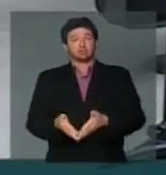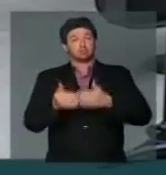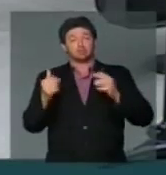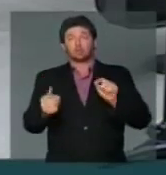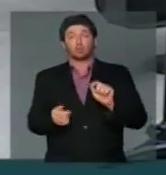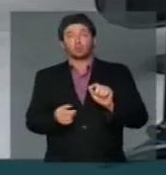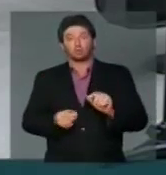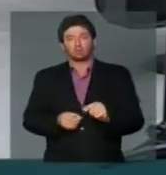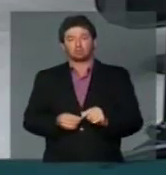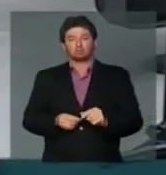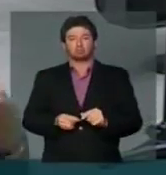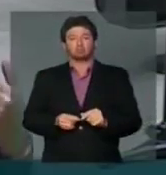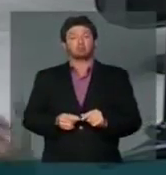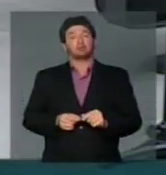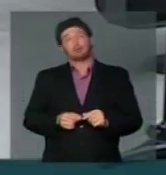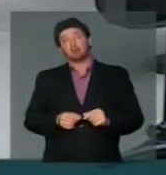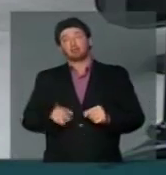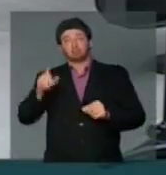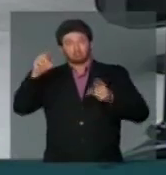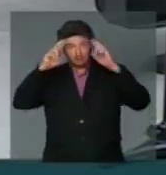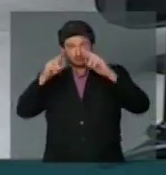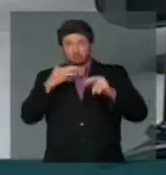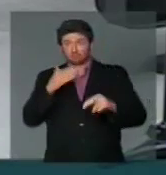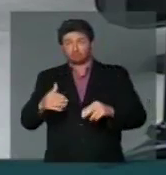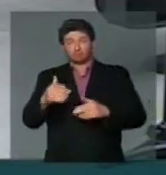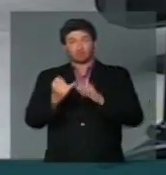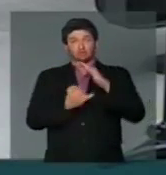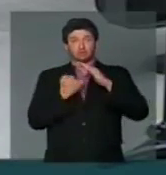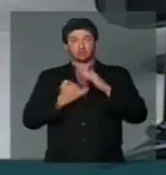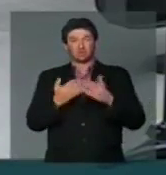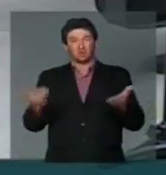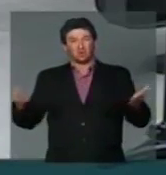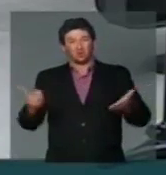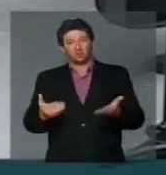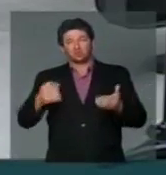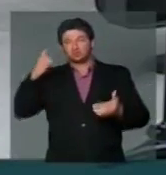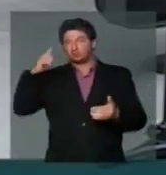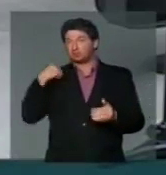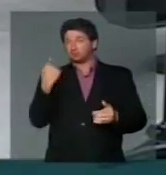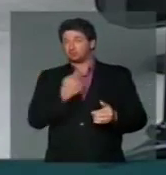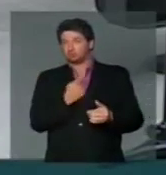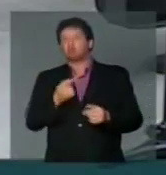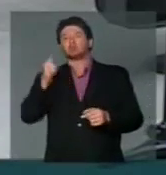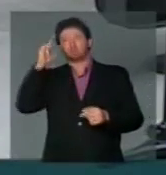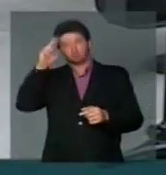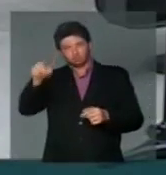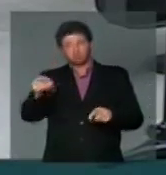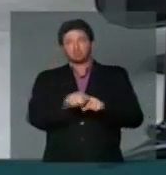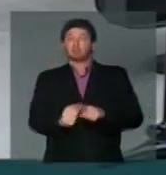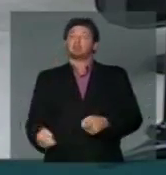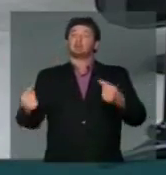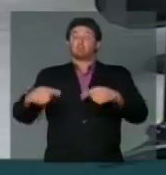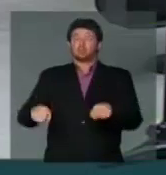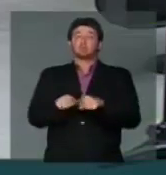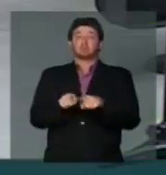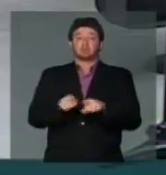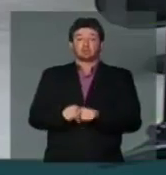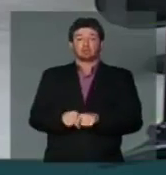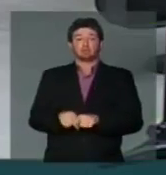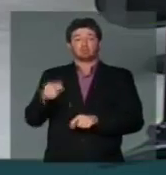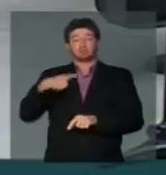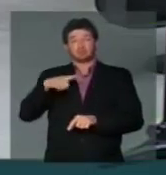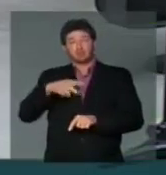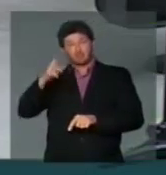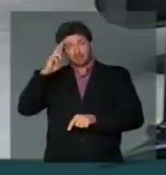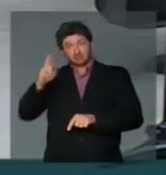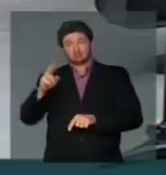pedindo nada mais do que respeito às instituições. Hoje uma preocupação nossa, de Vossa Excelência e das oposições, é que haja